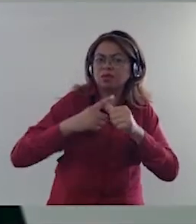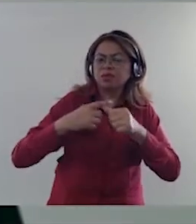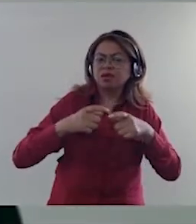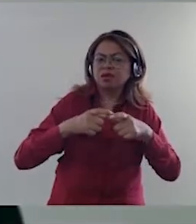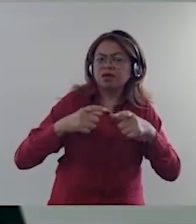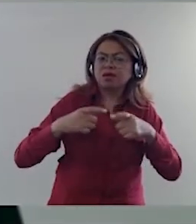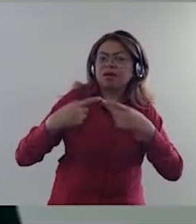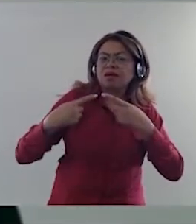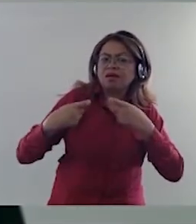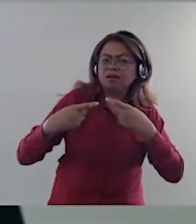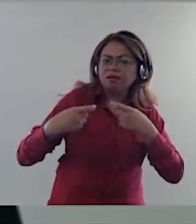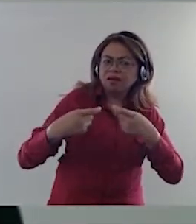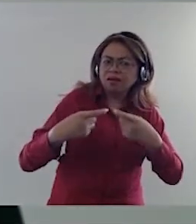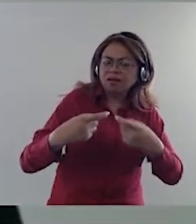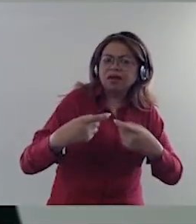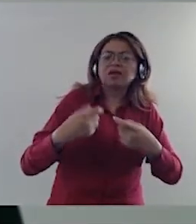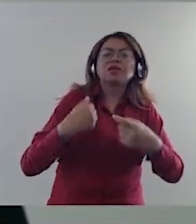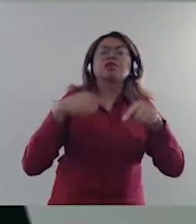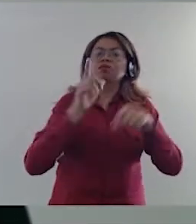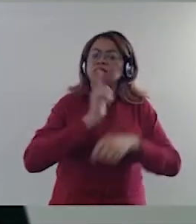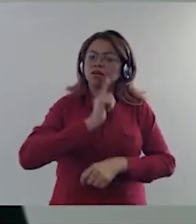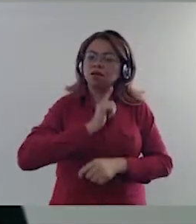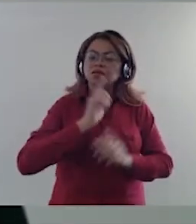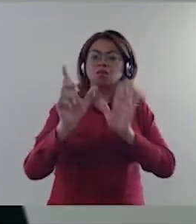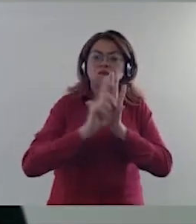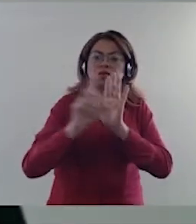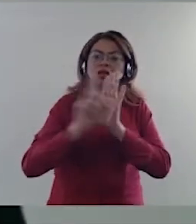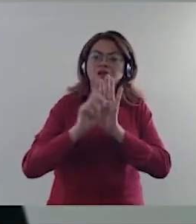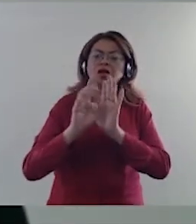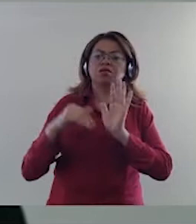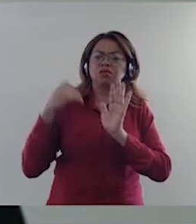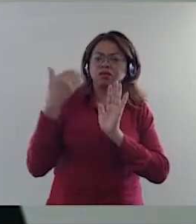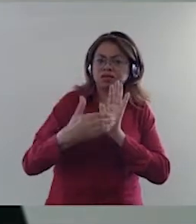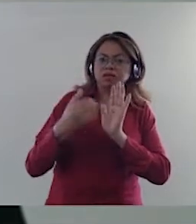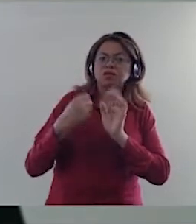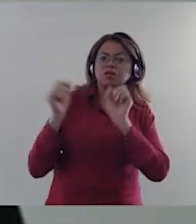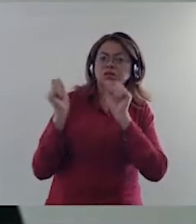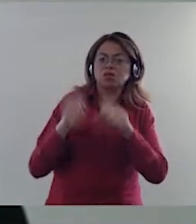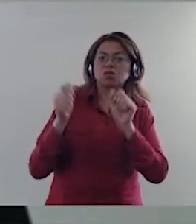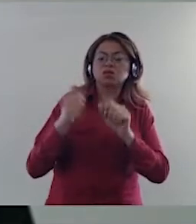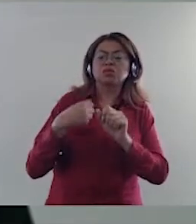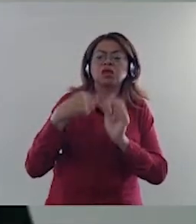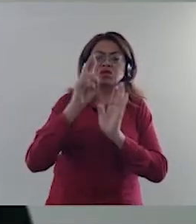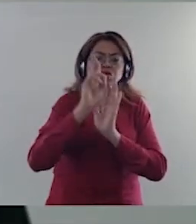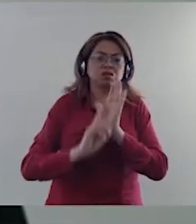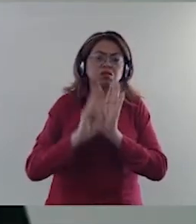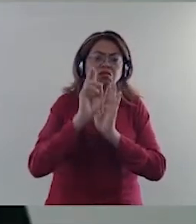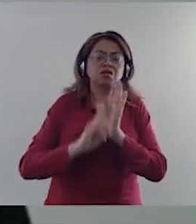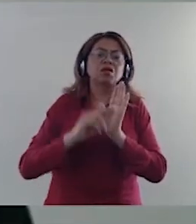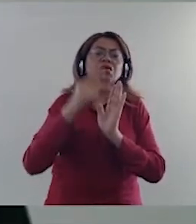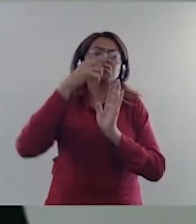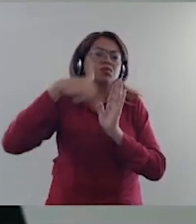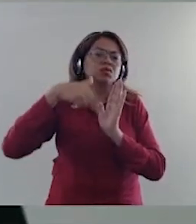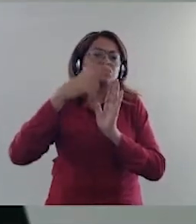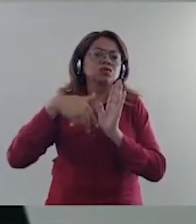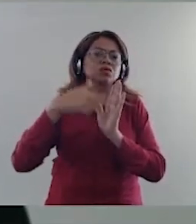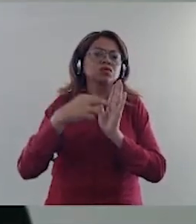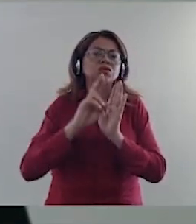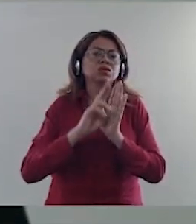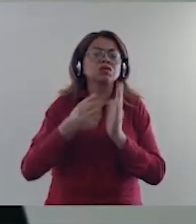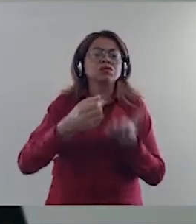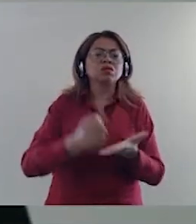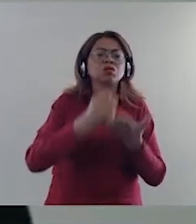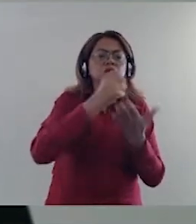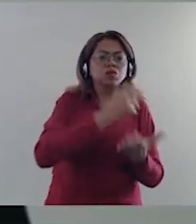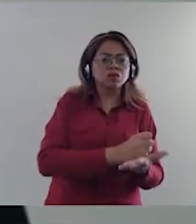Mundial, a famosa Lei Fayot, que introduziu a possibilidade da revisão e resolução dos contratos